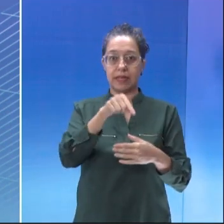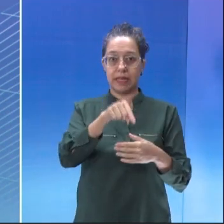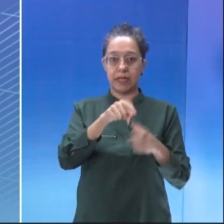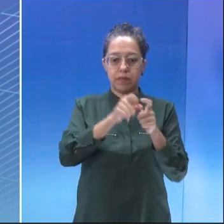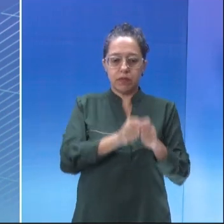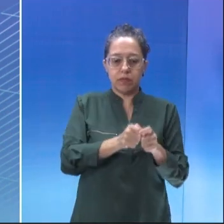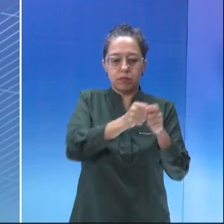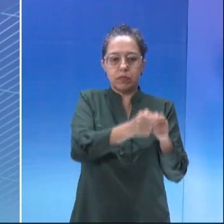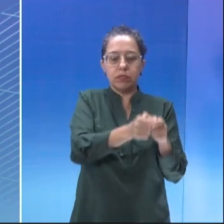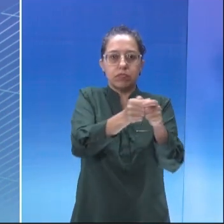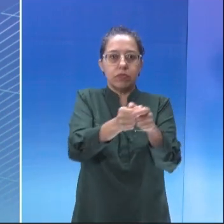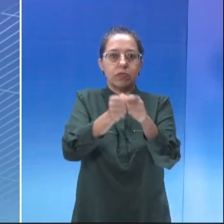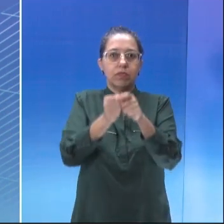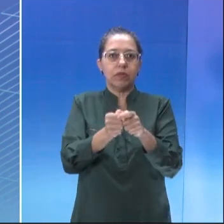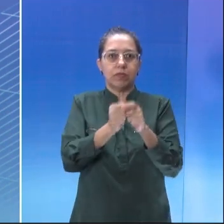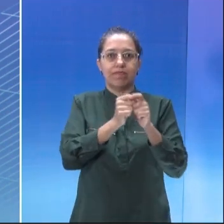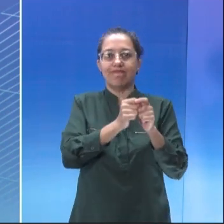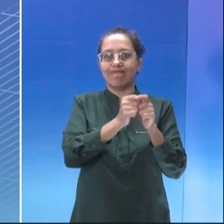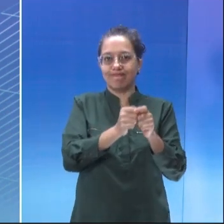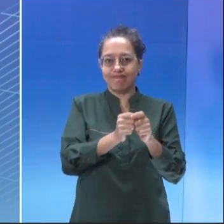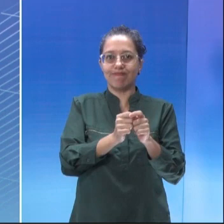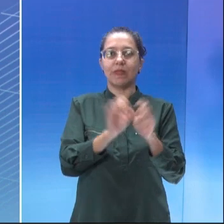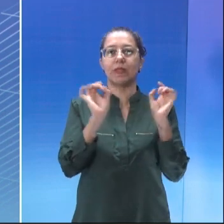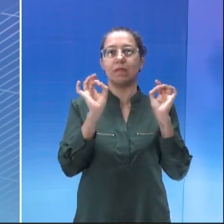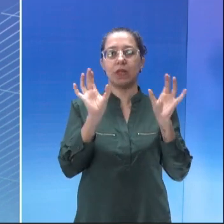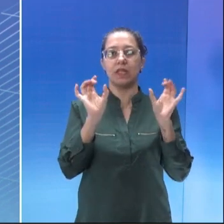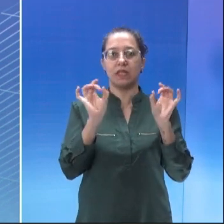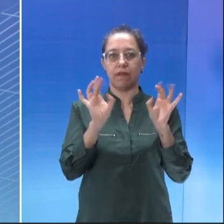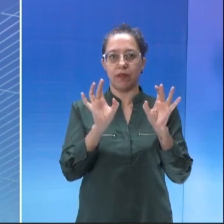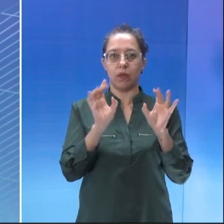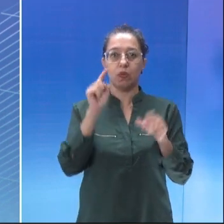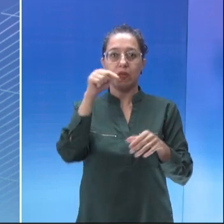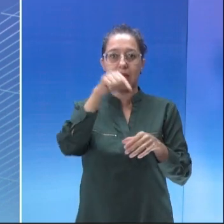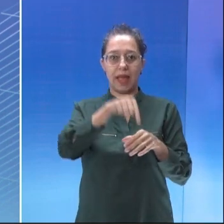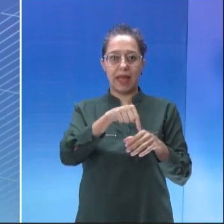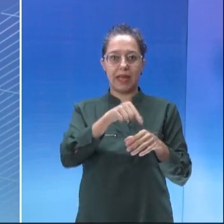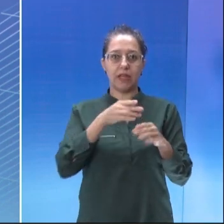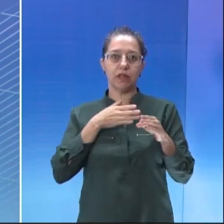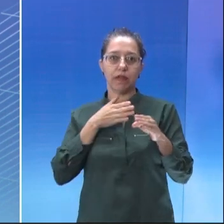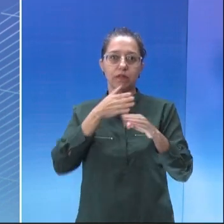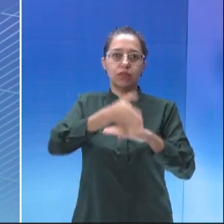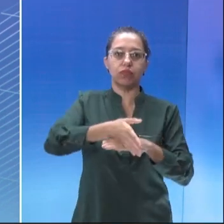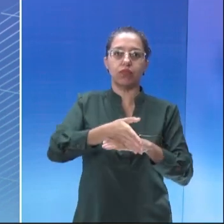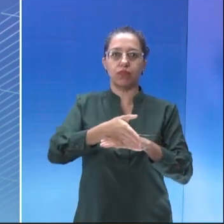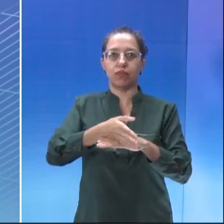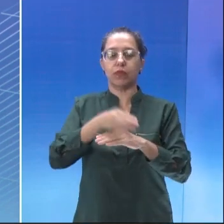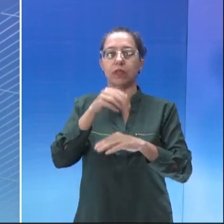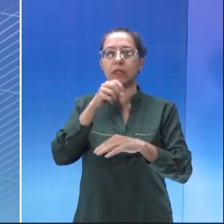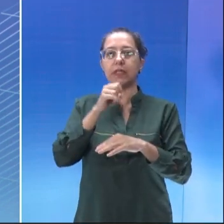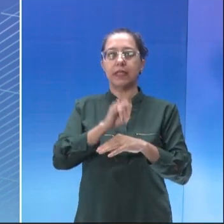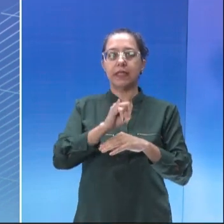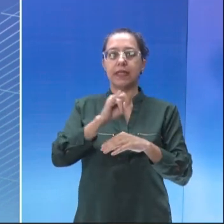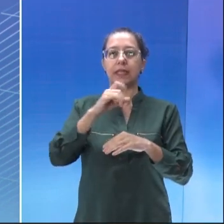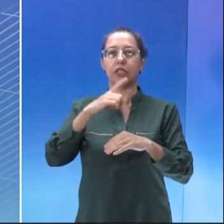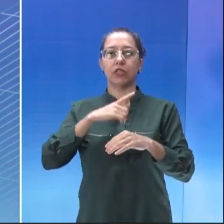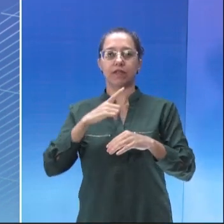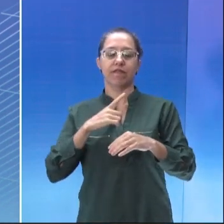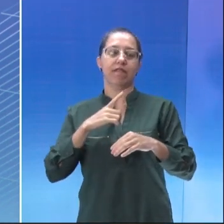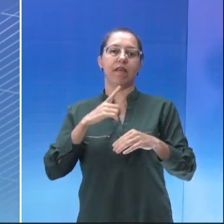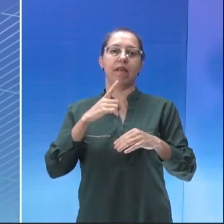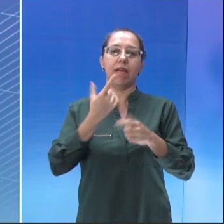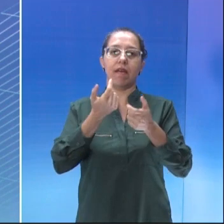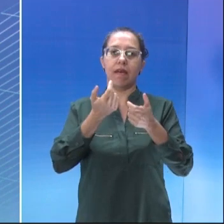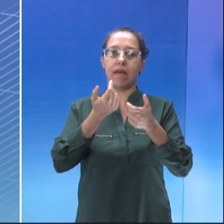sítios específicos. Ou seja, elas só atuam em reações